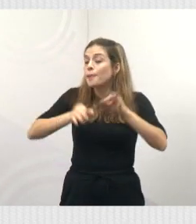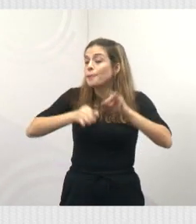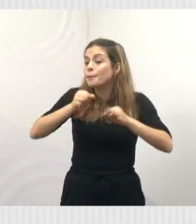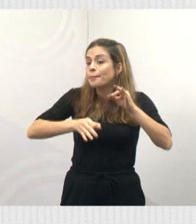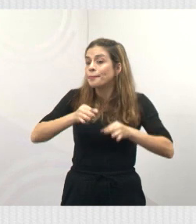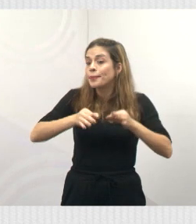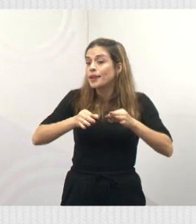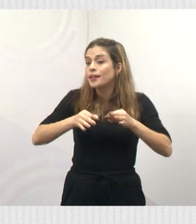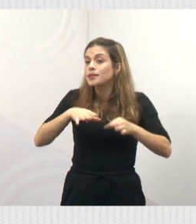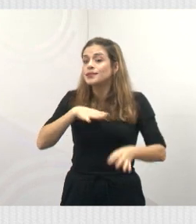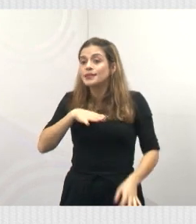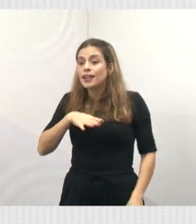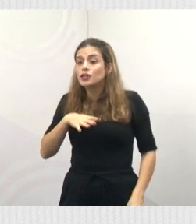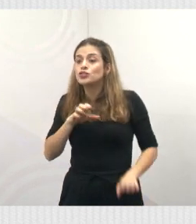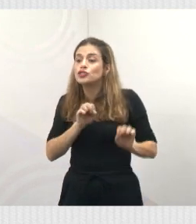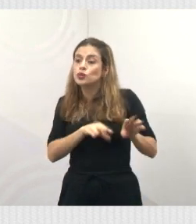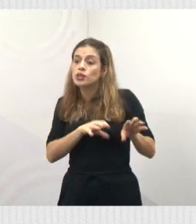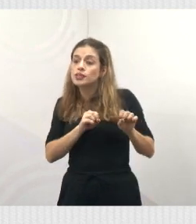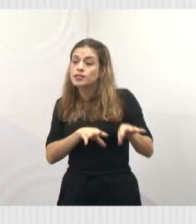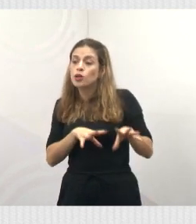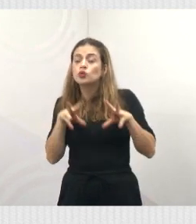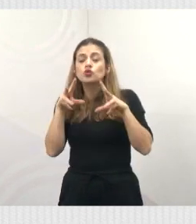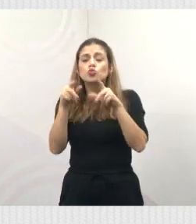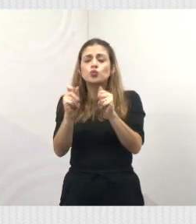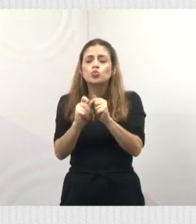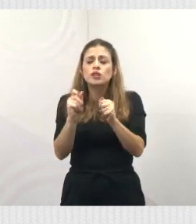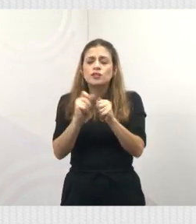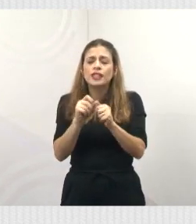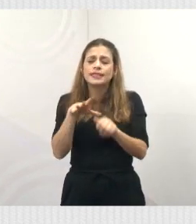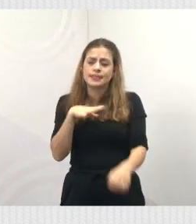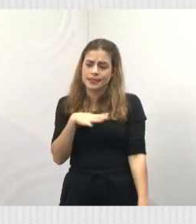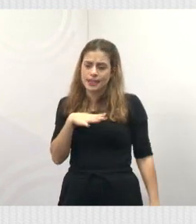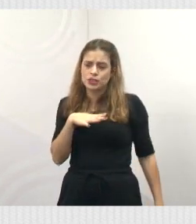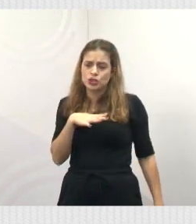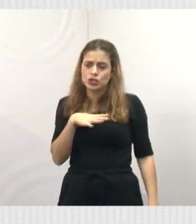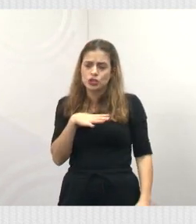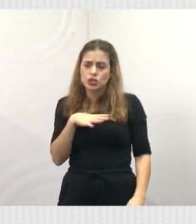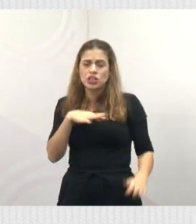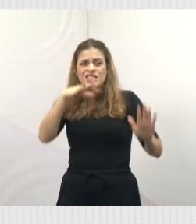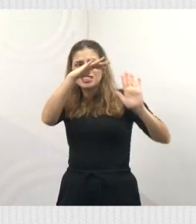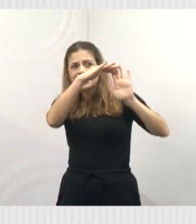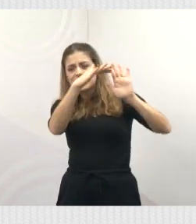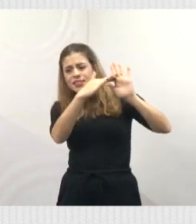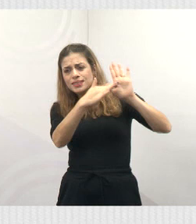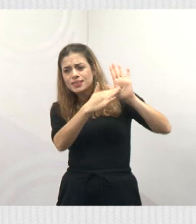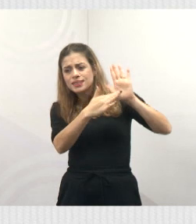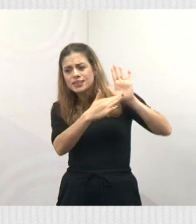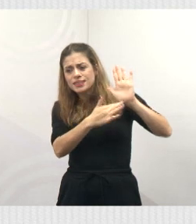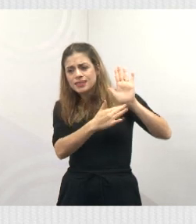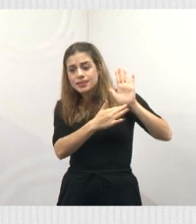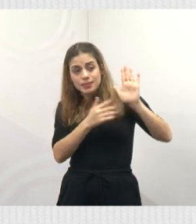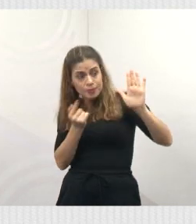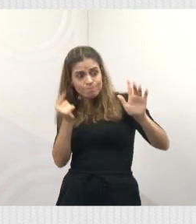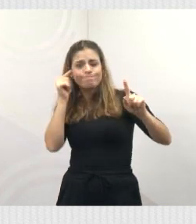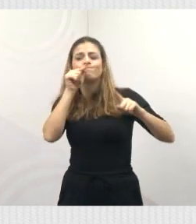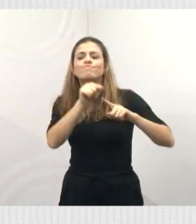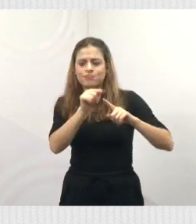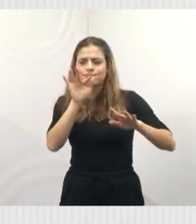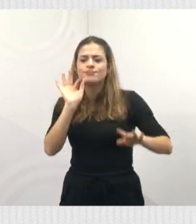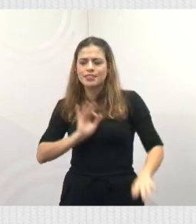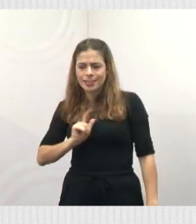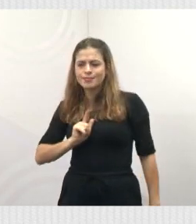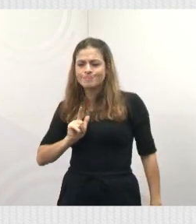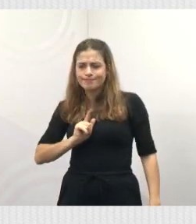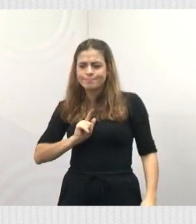de Educação, de tudo aquilo que a gente pôde fazer no município, de todos aqueles índices que a gente conseguiu atingir. E eu quero aqui, por último,